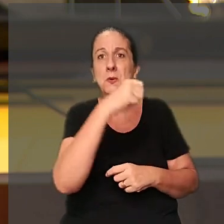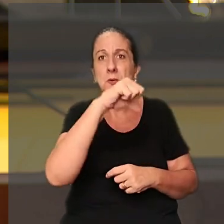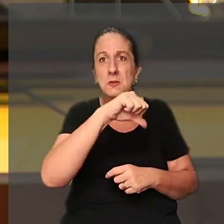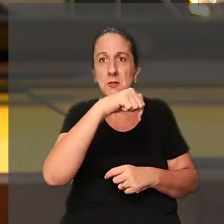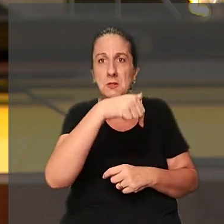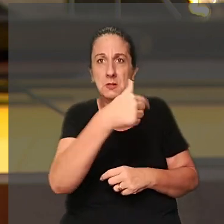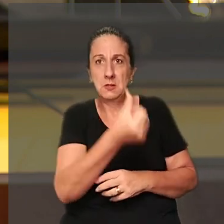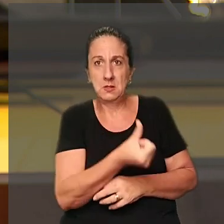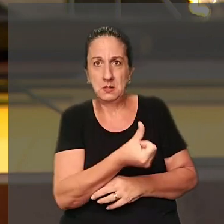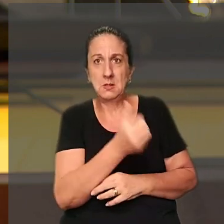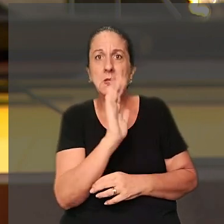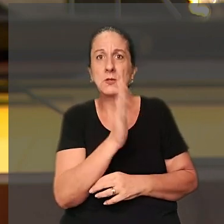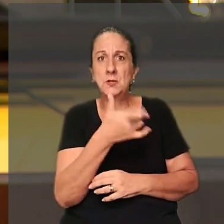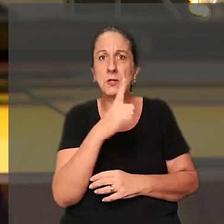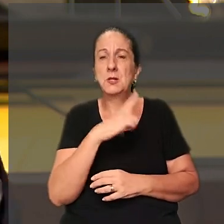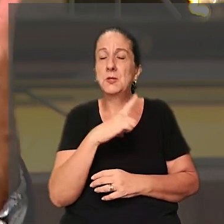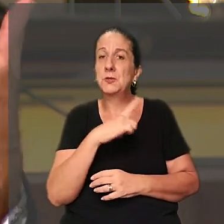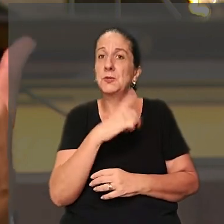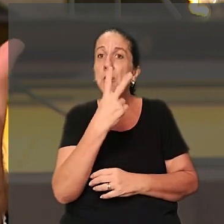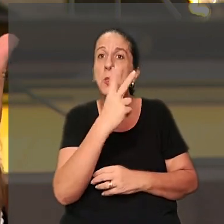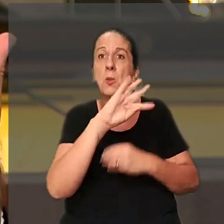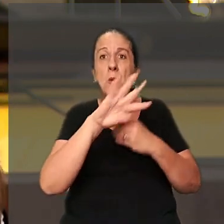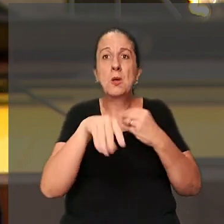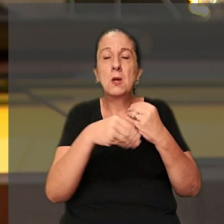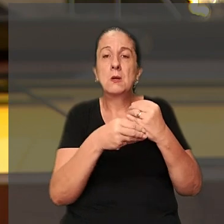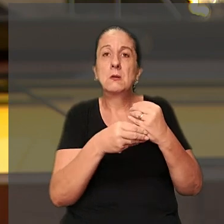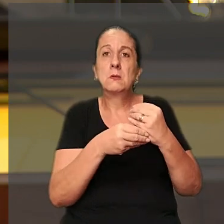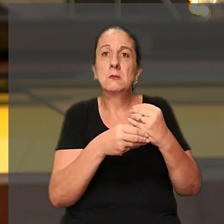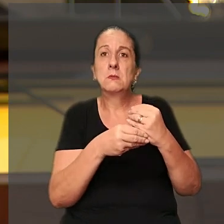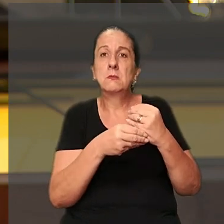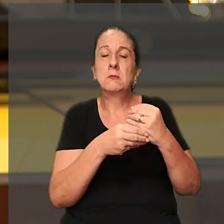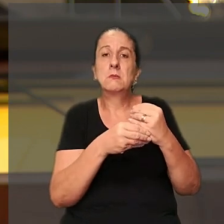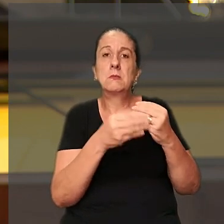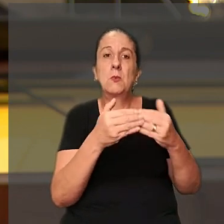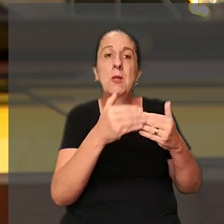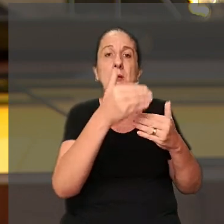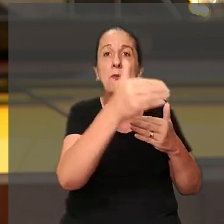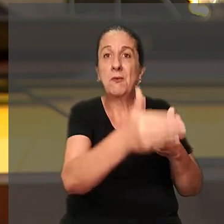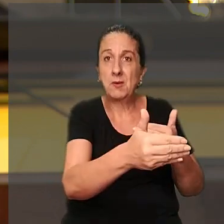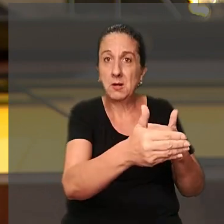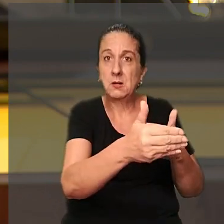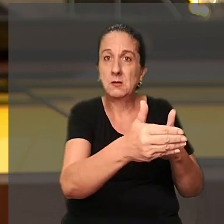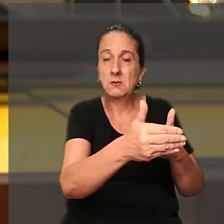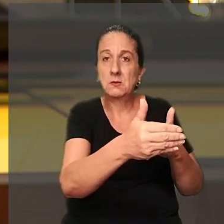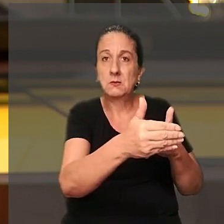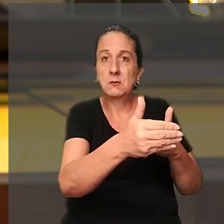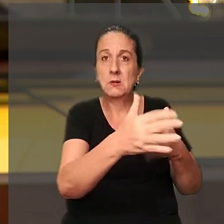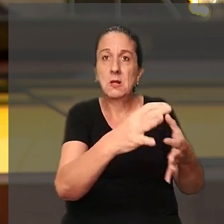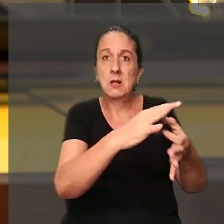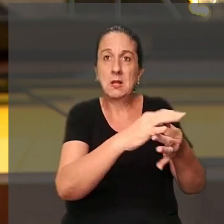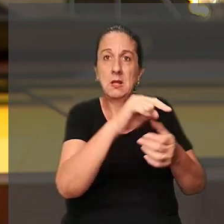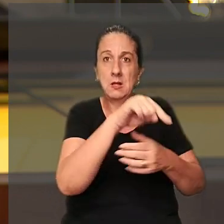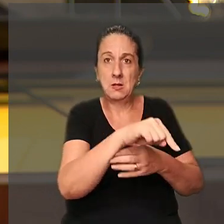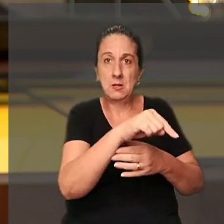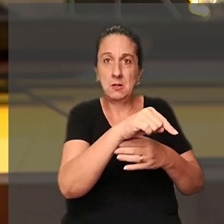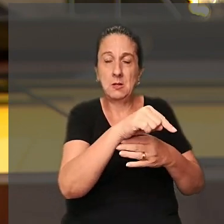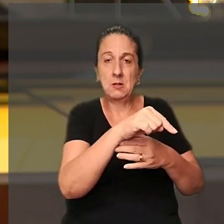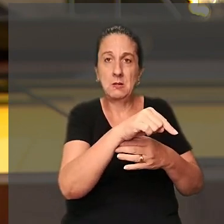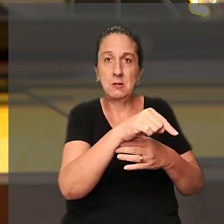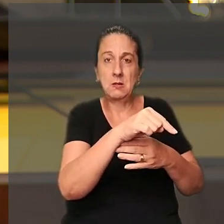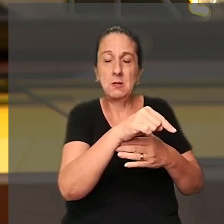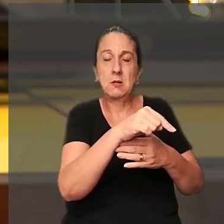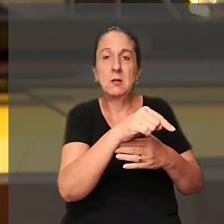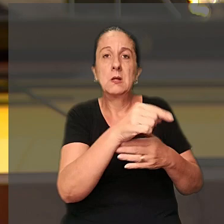76, já tinha 2 acréscimos. É um anexo na frente, ligado a ele, e